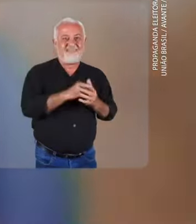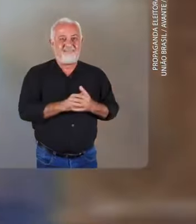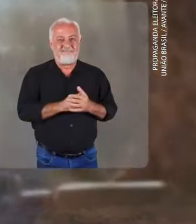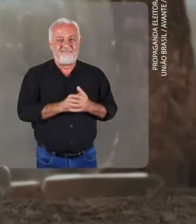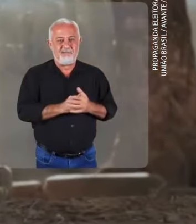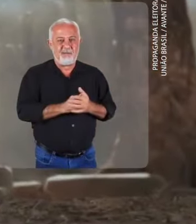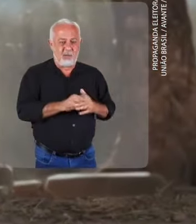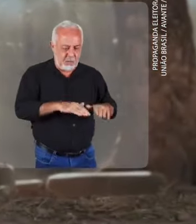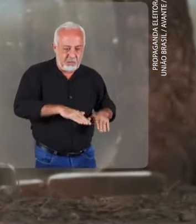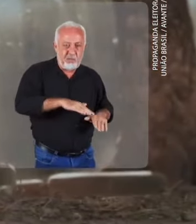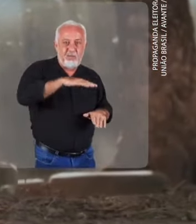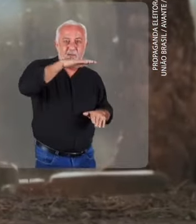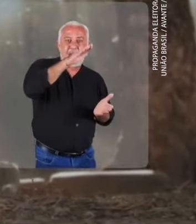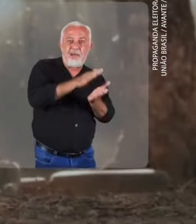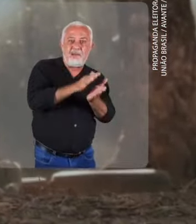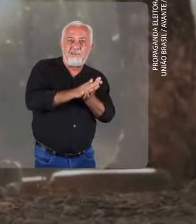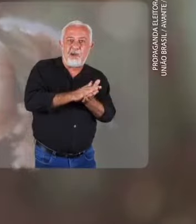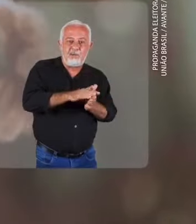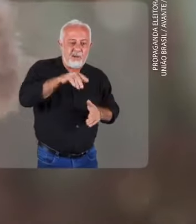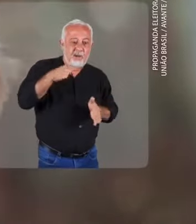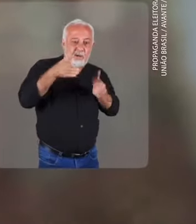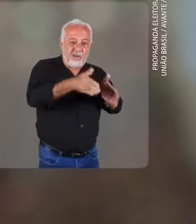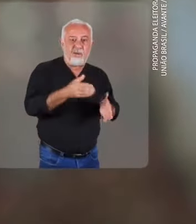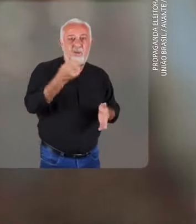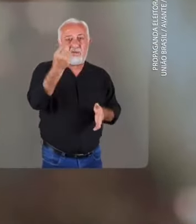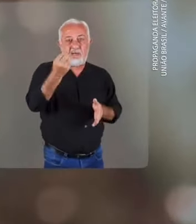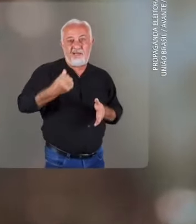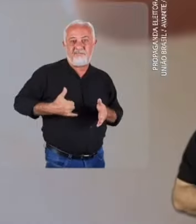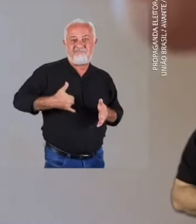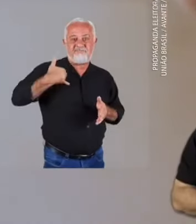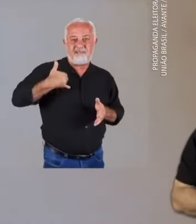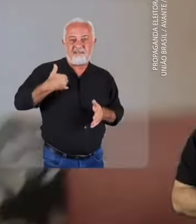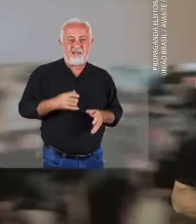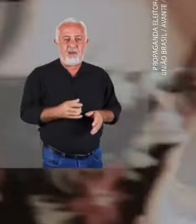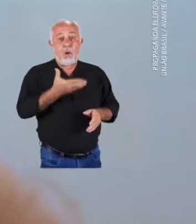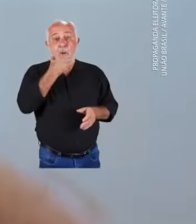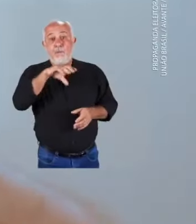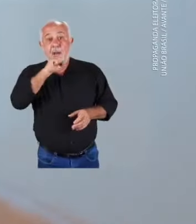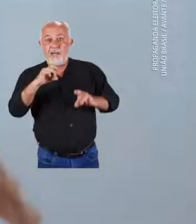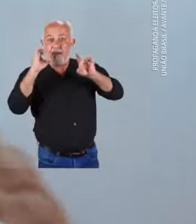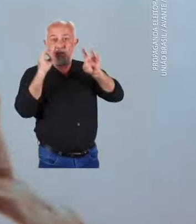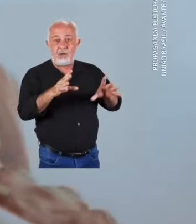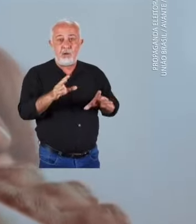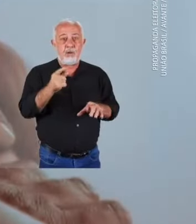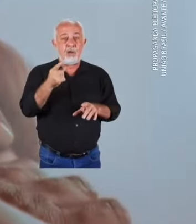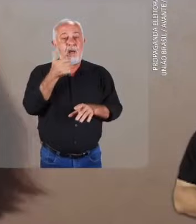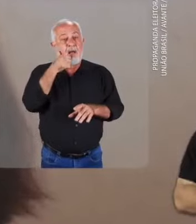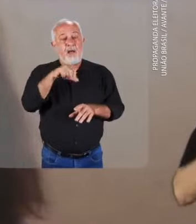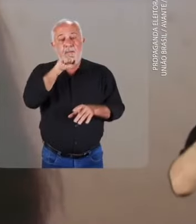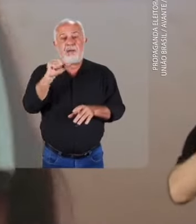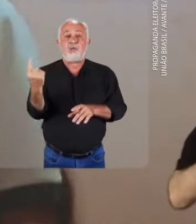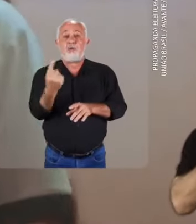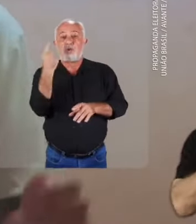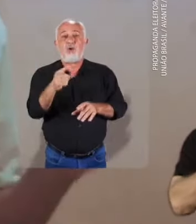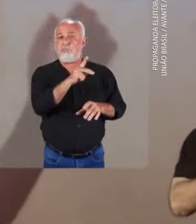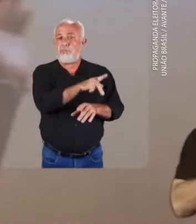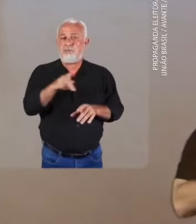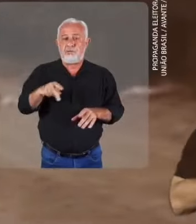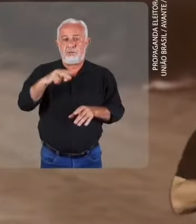Janet, que cresceu aqui em Palmas desde que chegou com 6 anos. Abandonada pelo pai, com sua mãe solo,